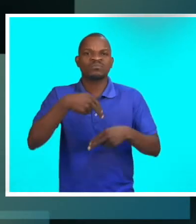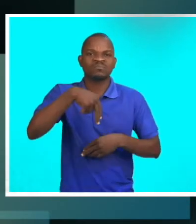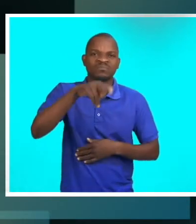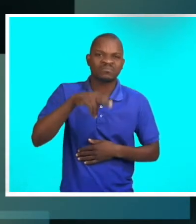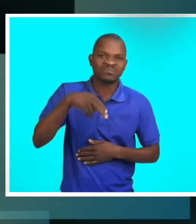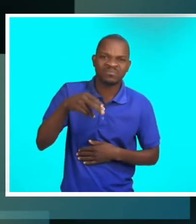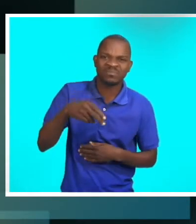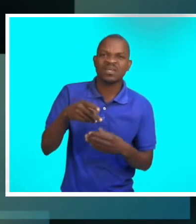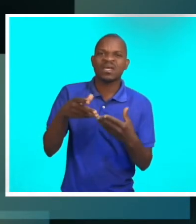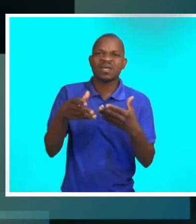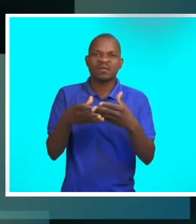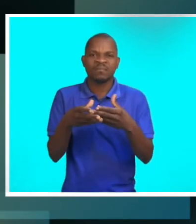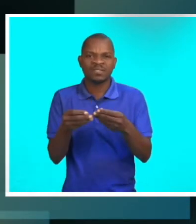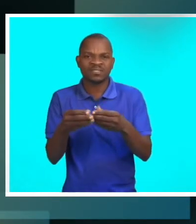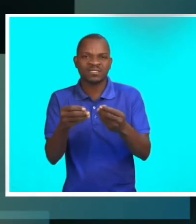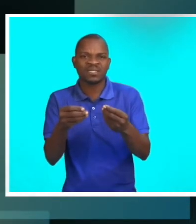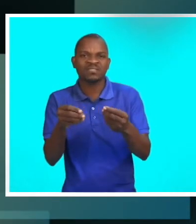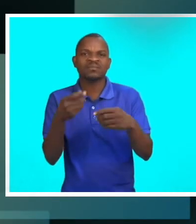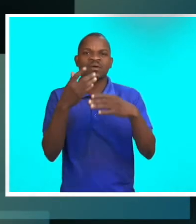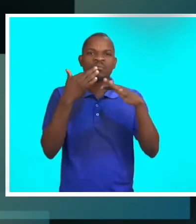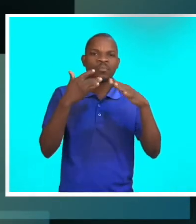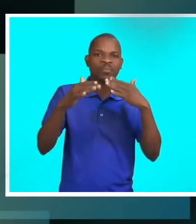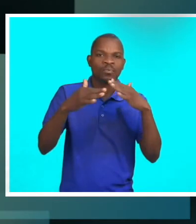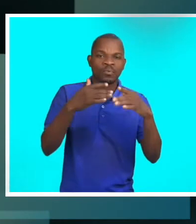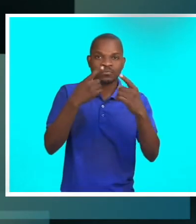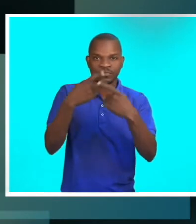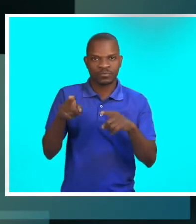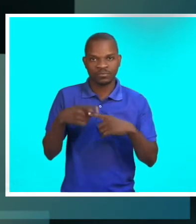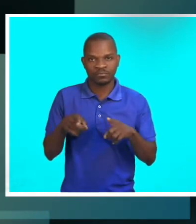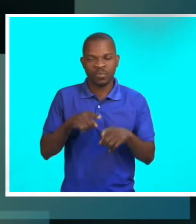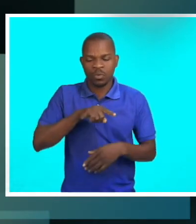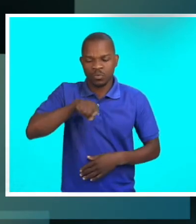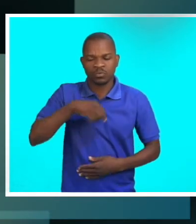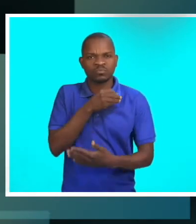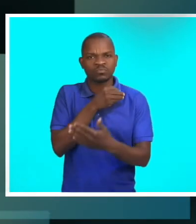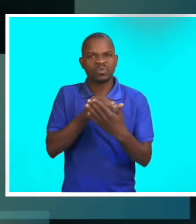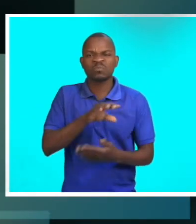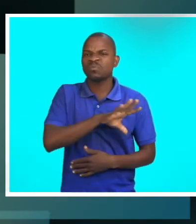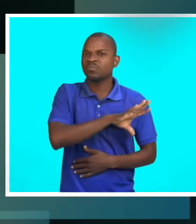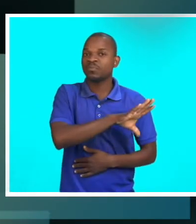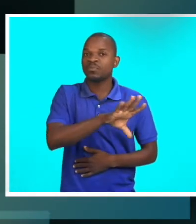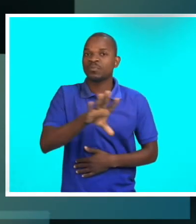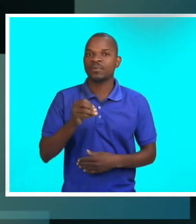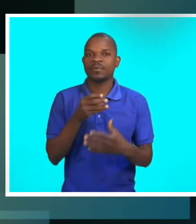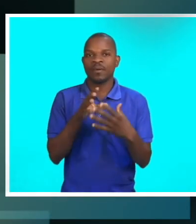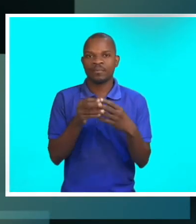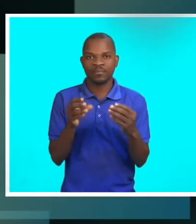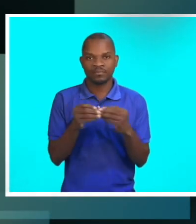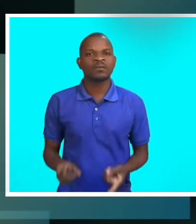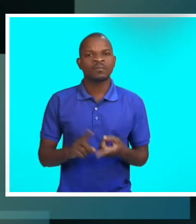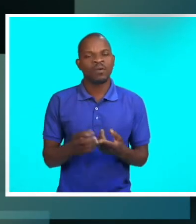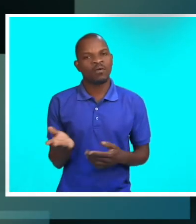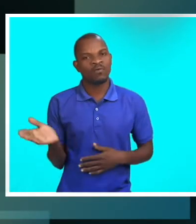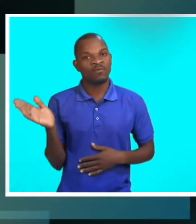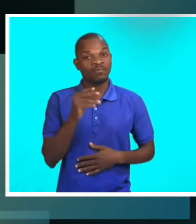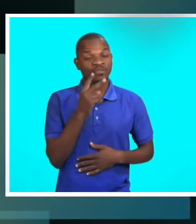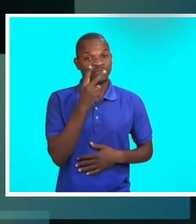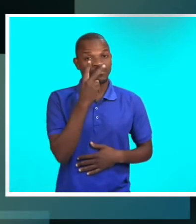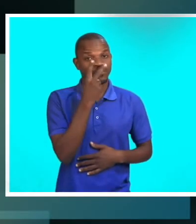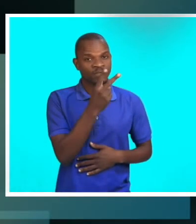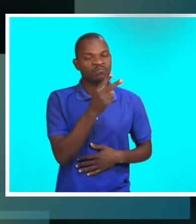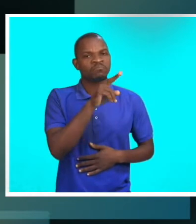artesanato, música. Nós compramos todo tipo de material que elas precisam. E vamos